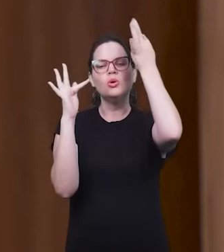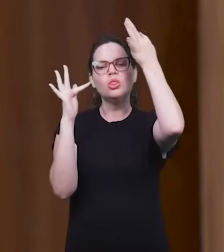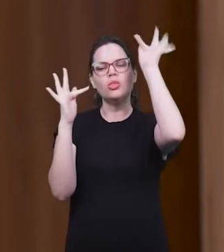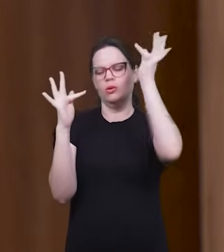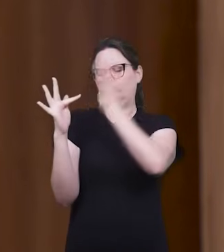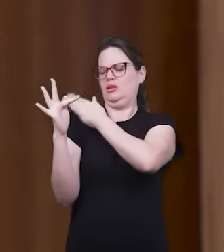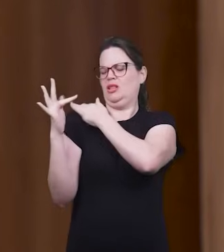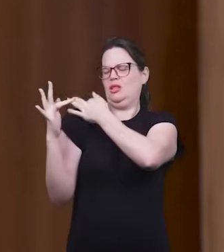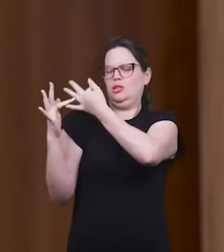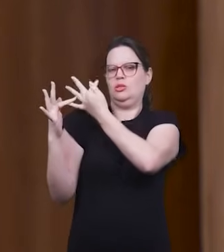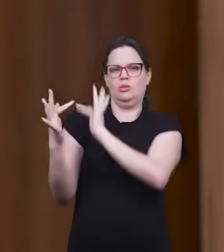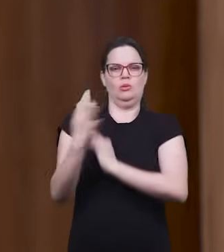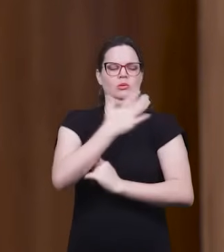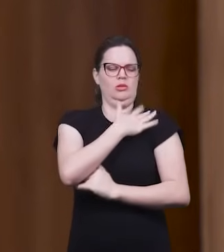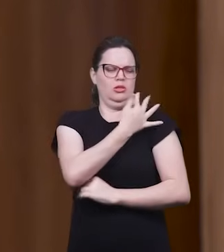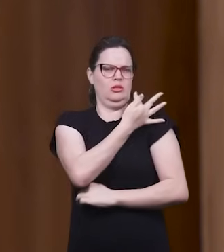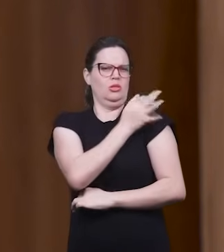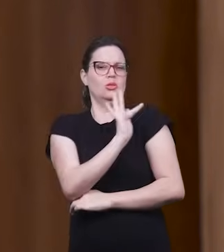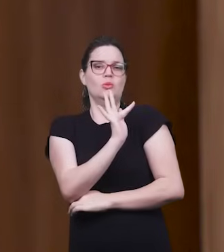aqui na Marinha